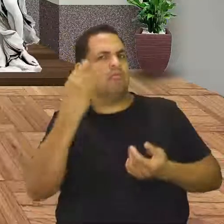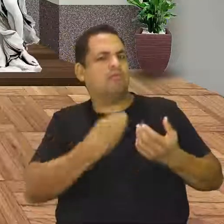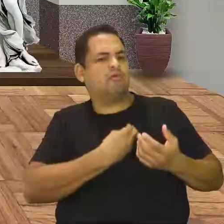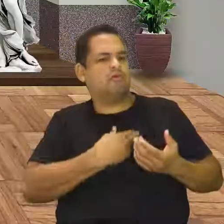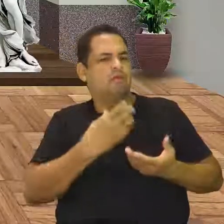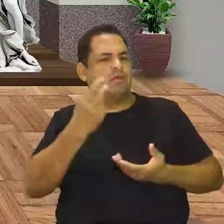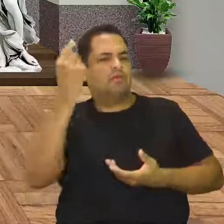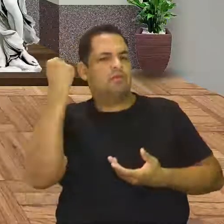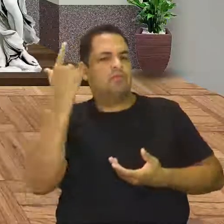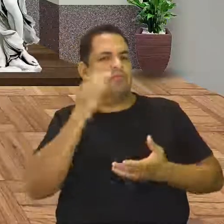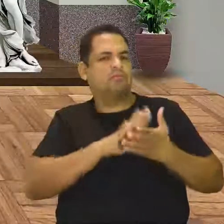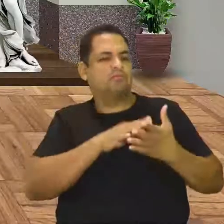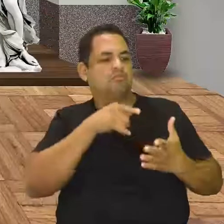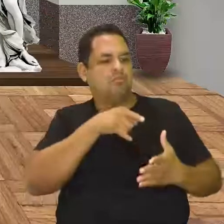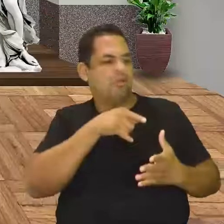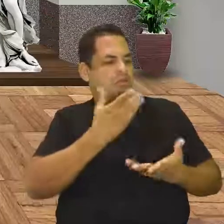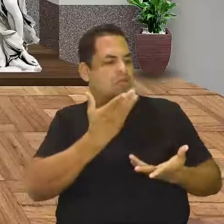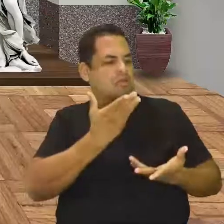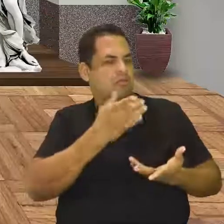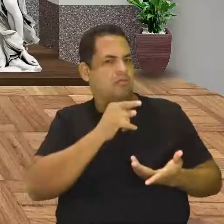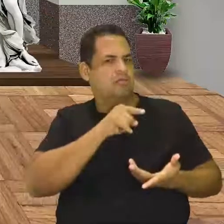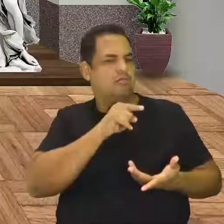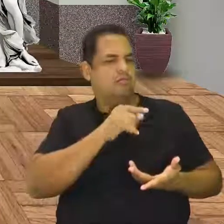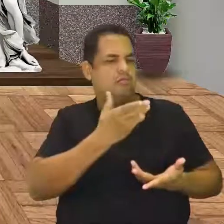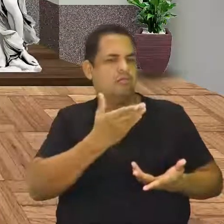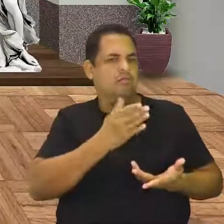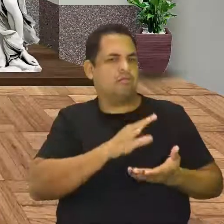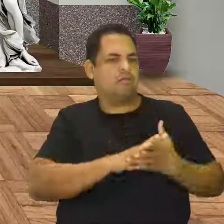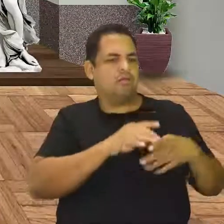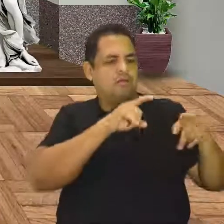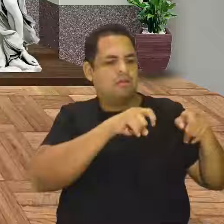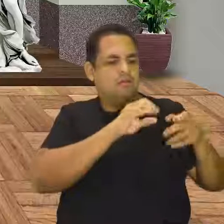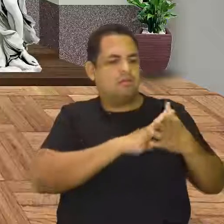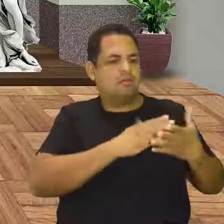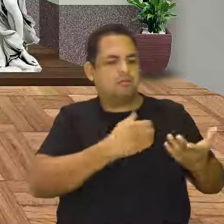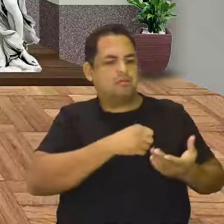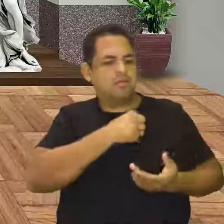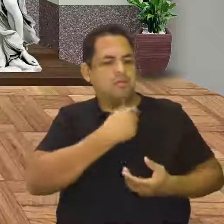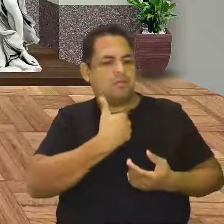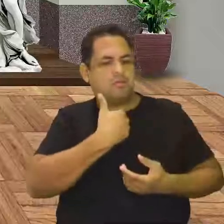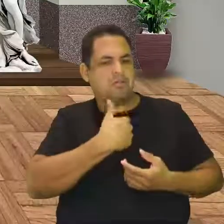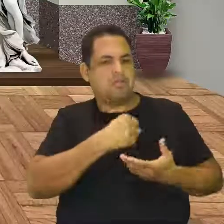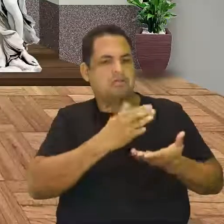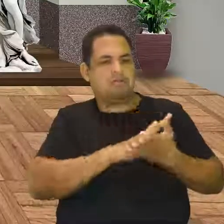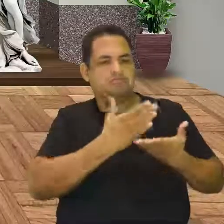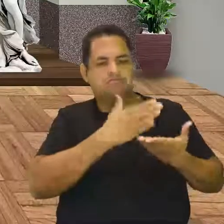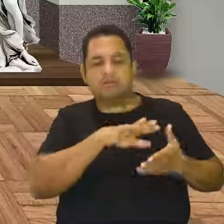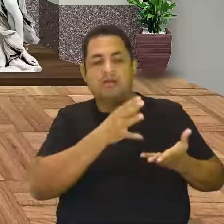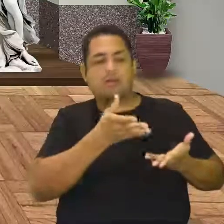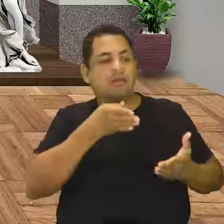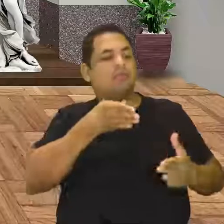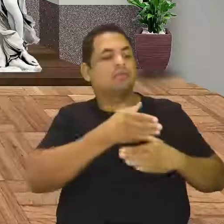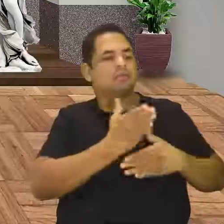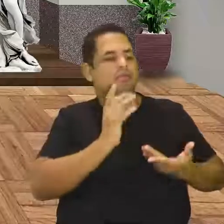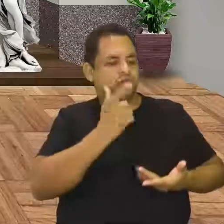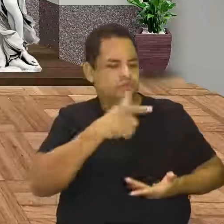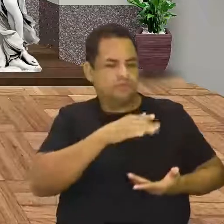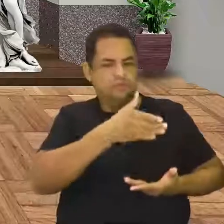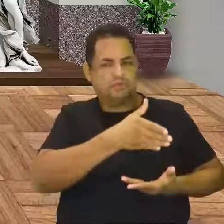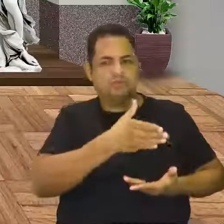atrás chegar e, olha, aí era a fazenda do meu bisavô e tudo, desocupa porque eu quero ocupar novamente isso